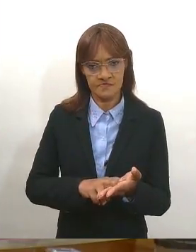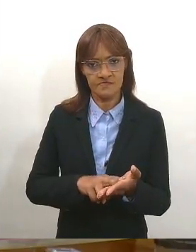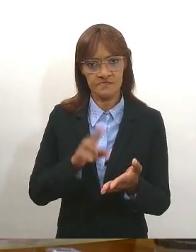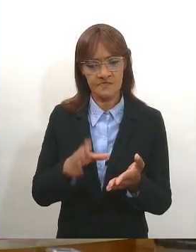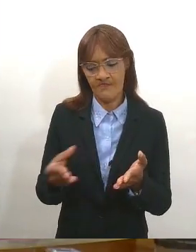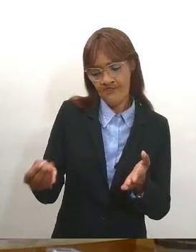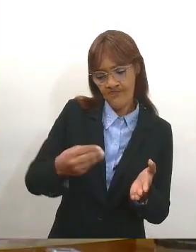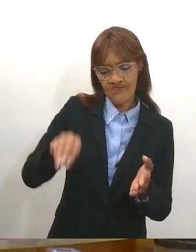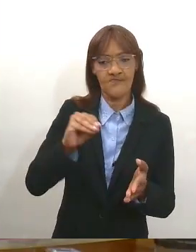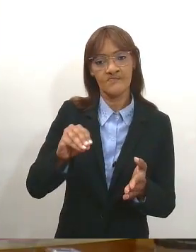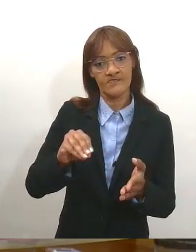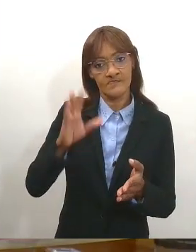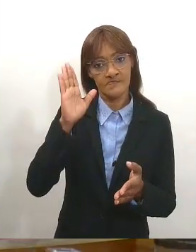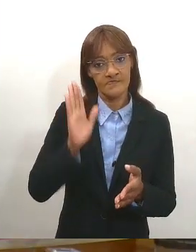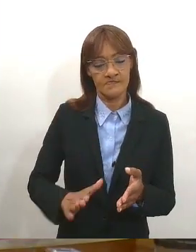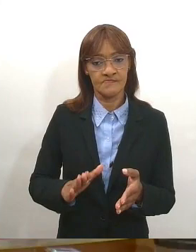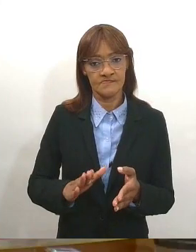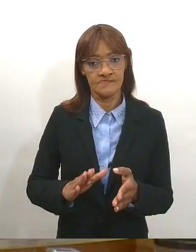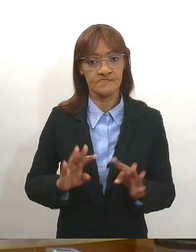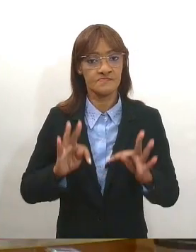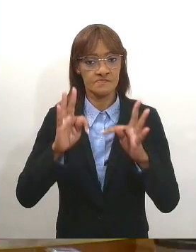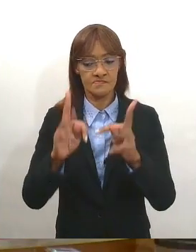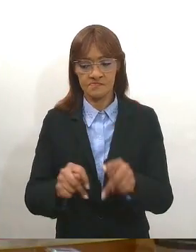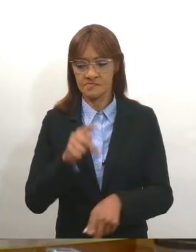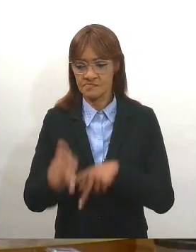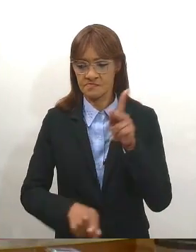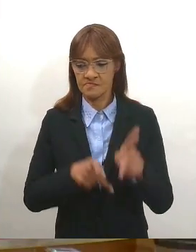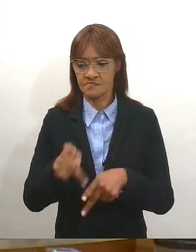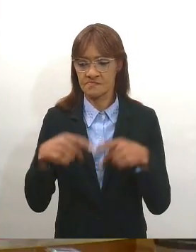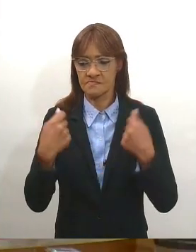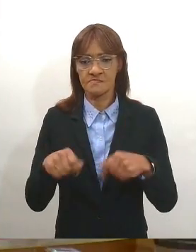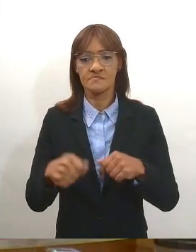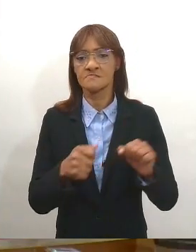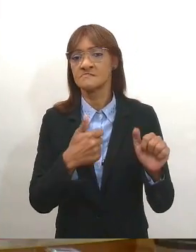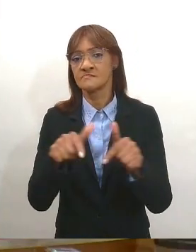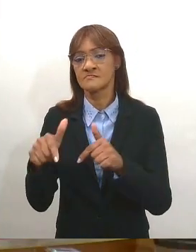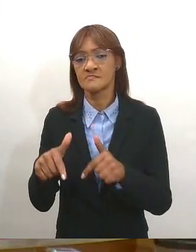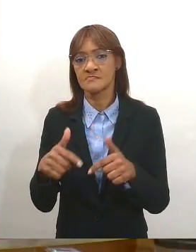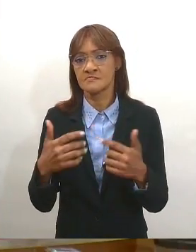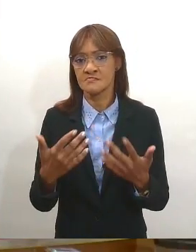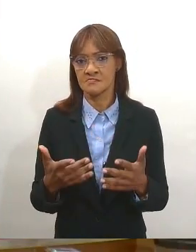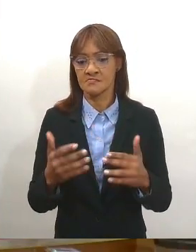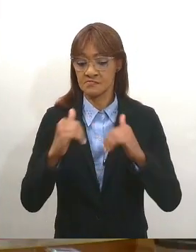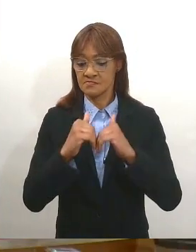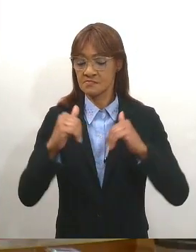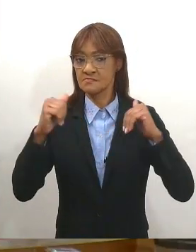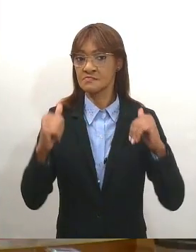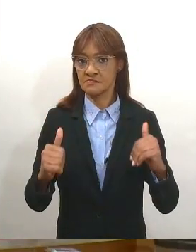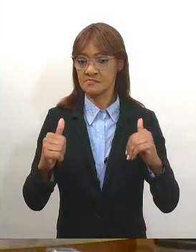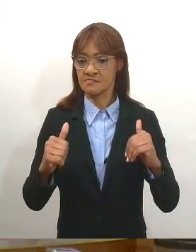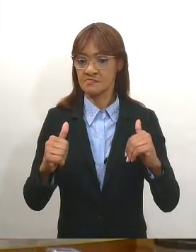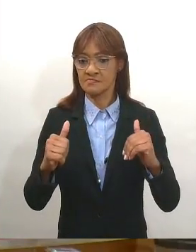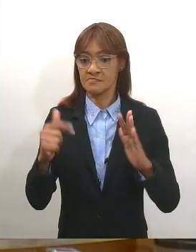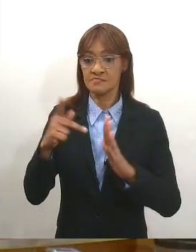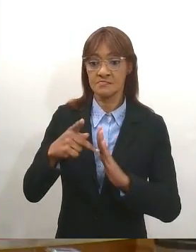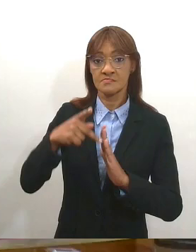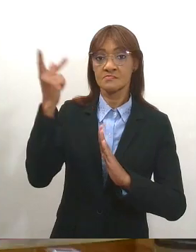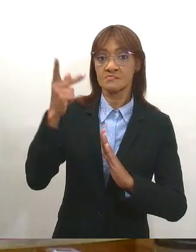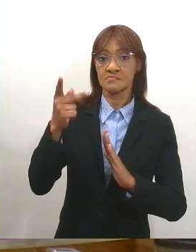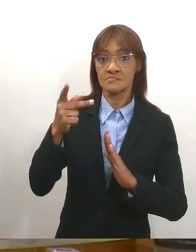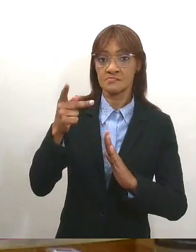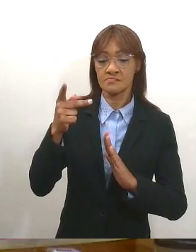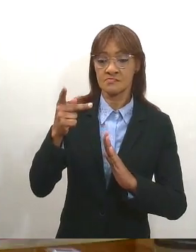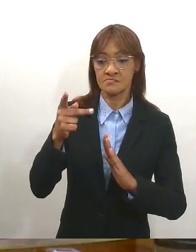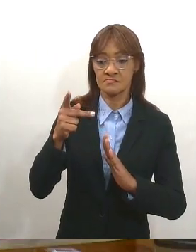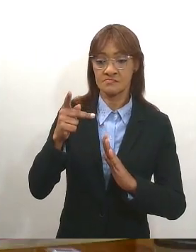precisam do serviço, e aqui a gente precisa separar. A portaria editada pelo DETRAN trata exclusivamente de centros